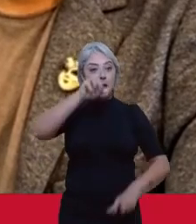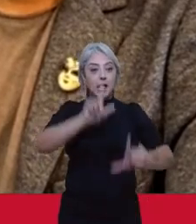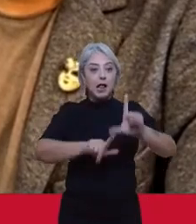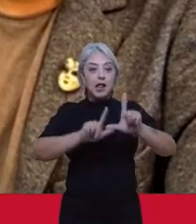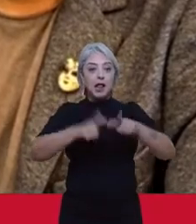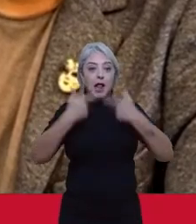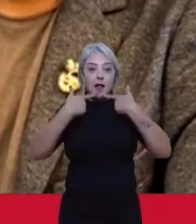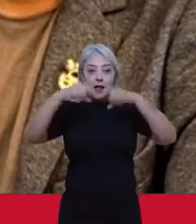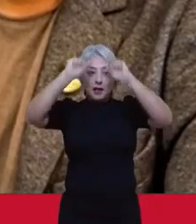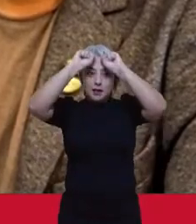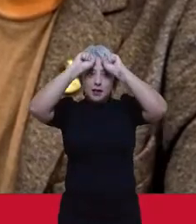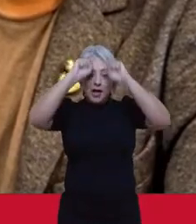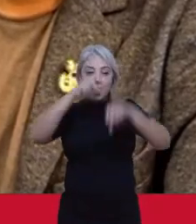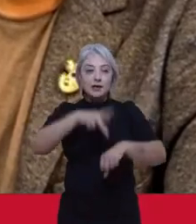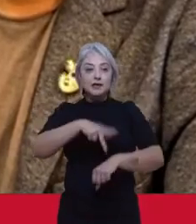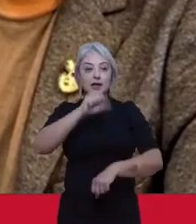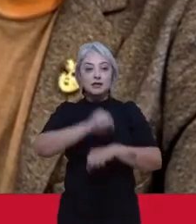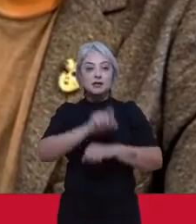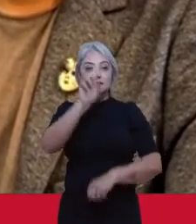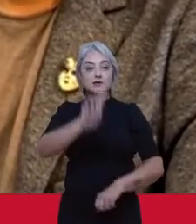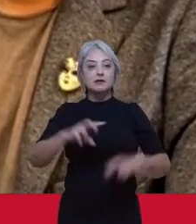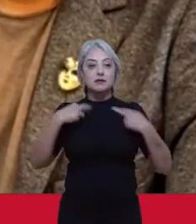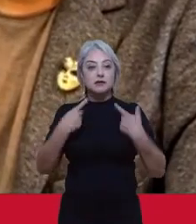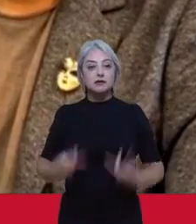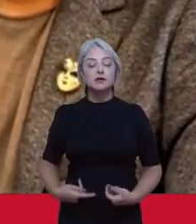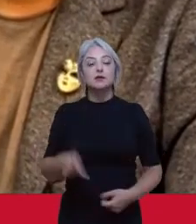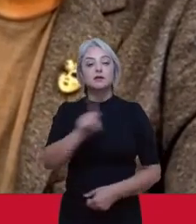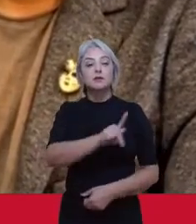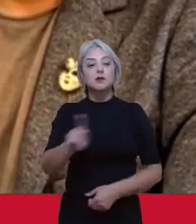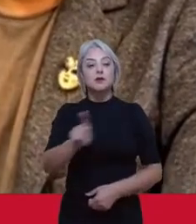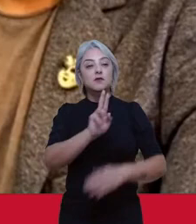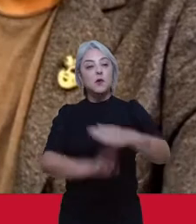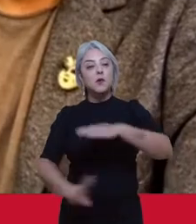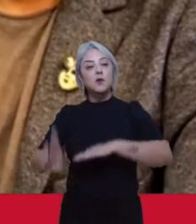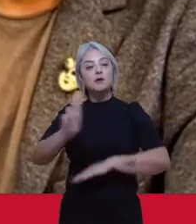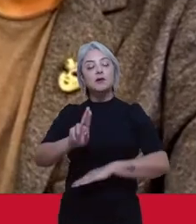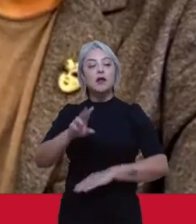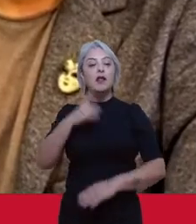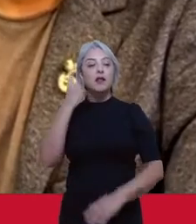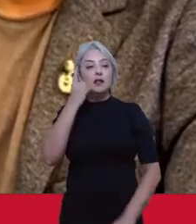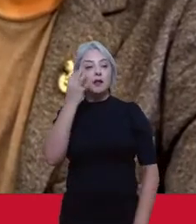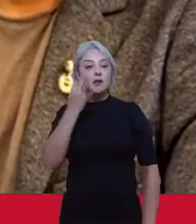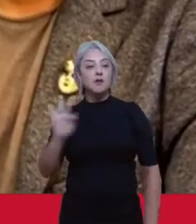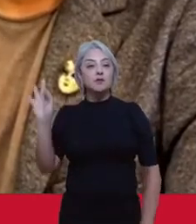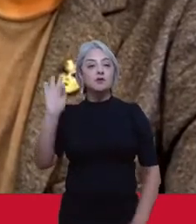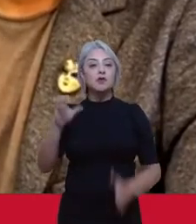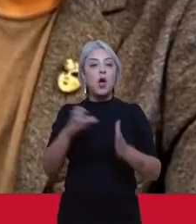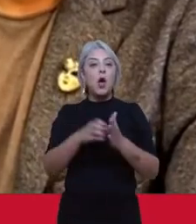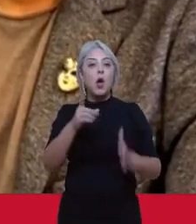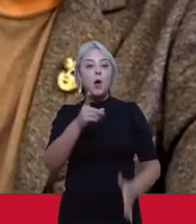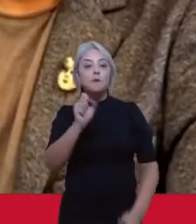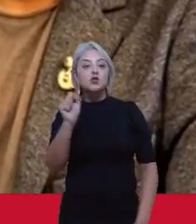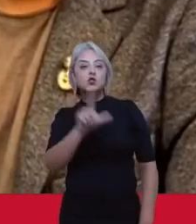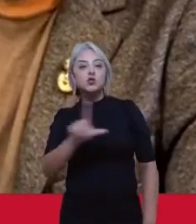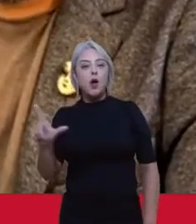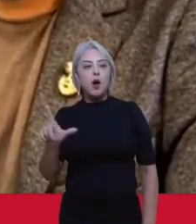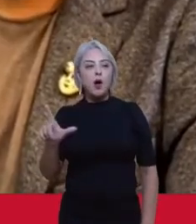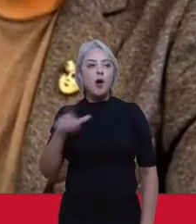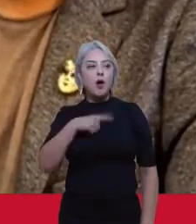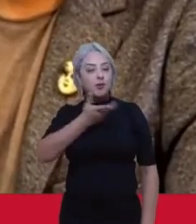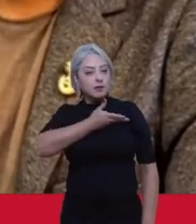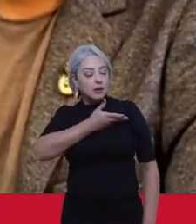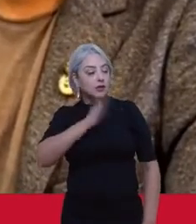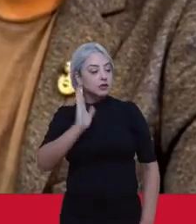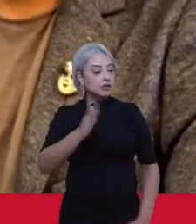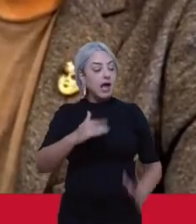e linguística, pós-graduado em direitos humanos, professor universitário, foi deputado federal pelo PSOL, tive a honra de ser colega seu à